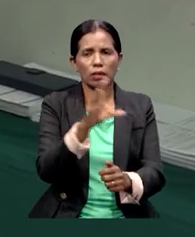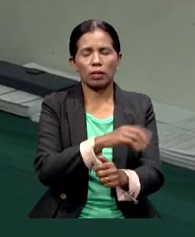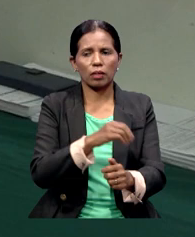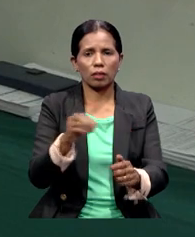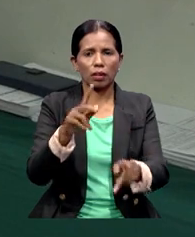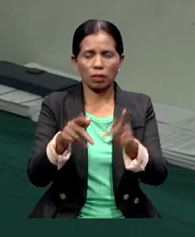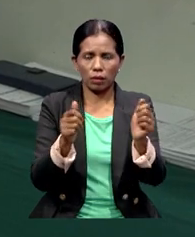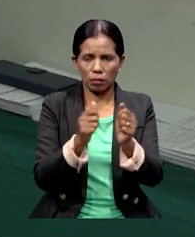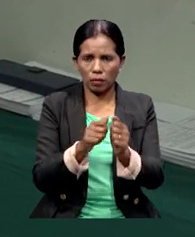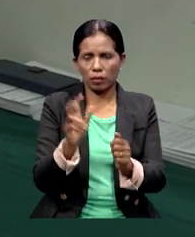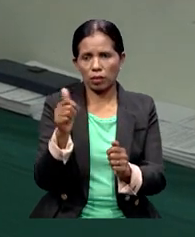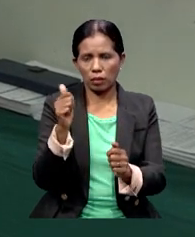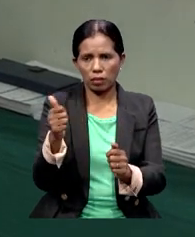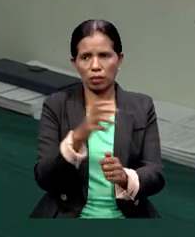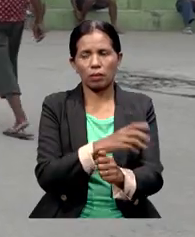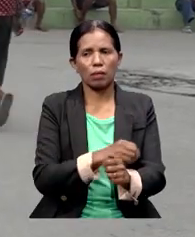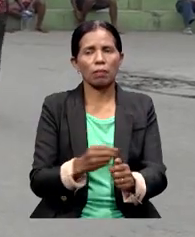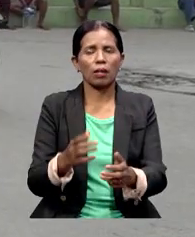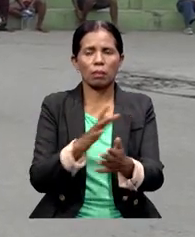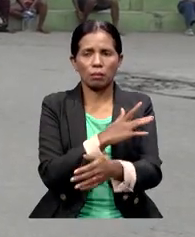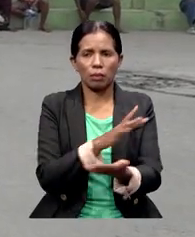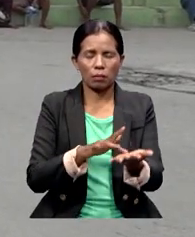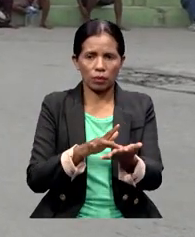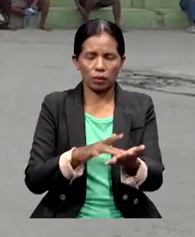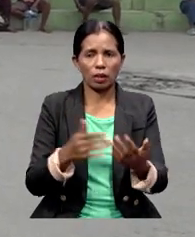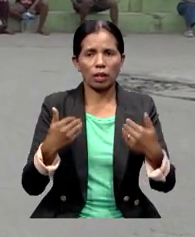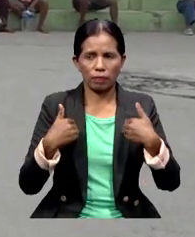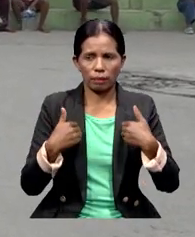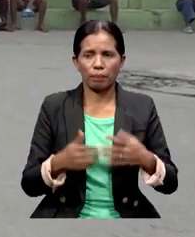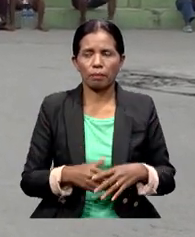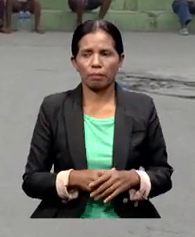item sanulu, inclui reagente. Santina de Jesus, Tomás Soares, GMN.